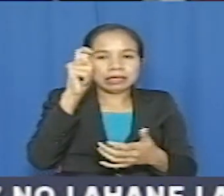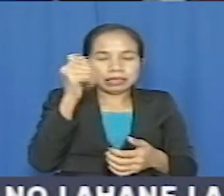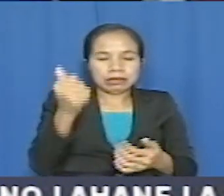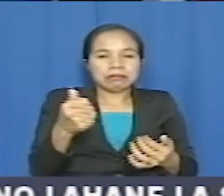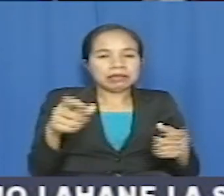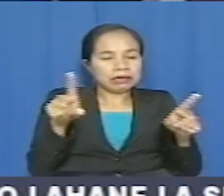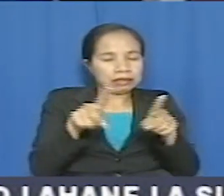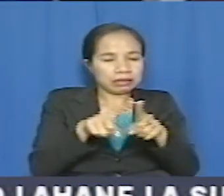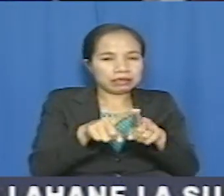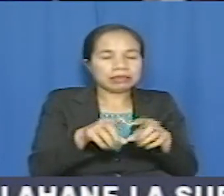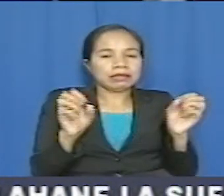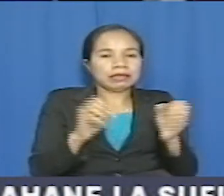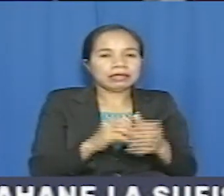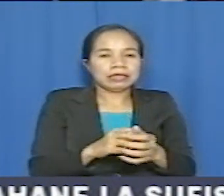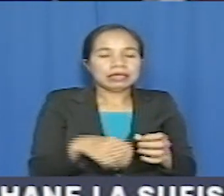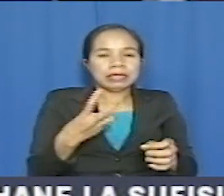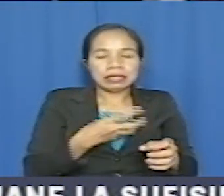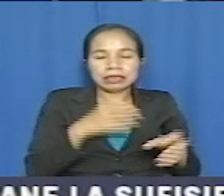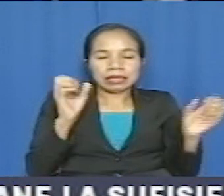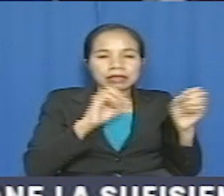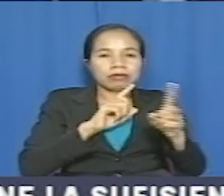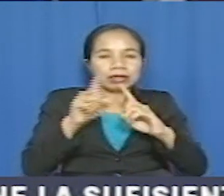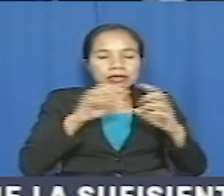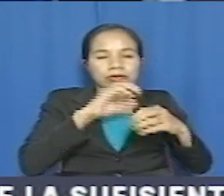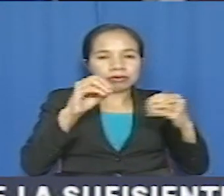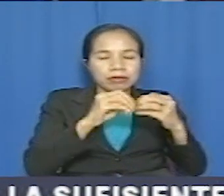Pronto, ita ita la kolia kona ma delta. Tama ita la bele